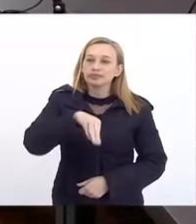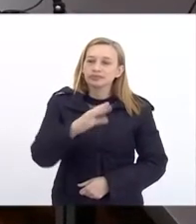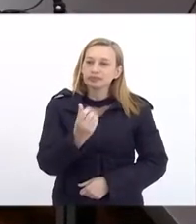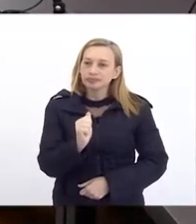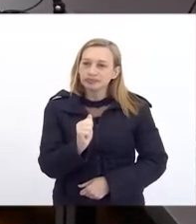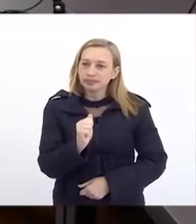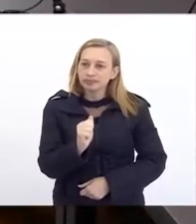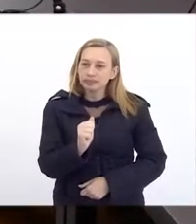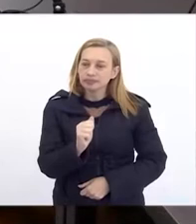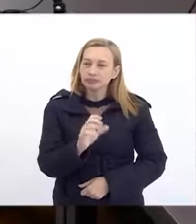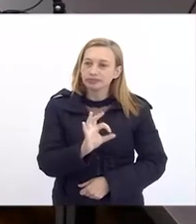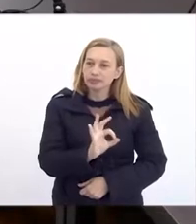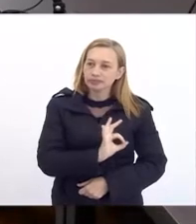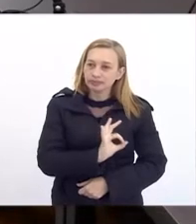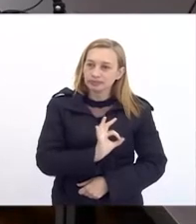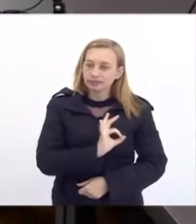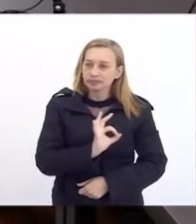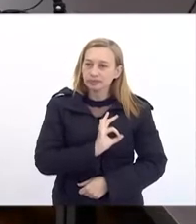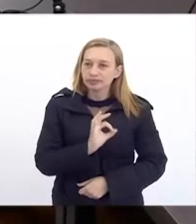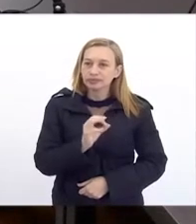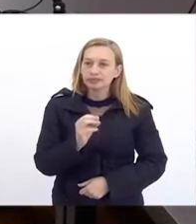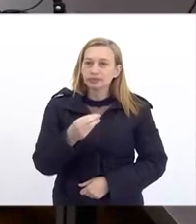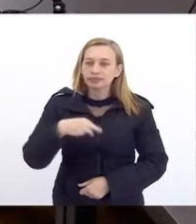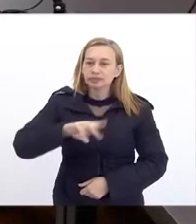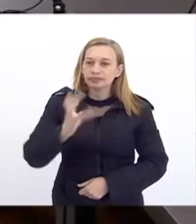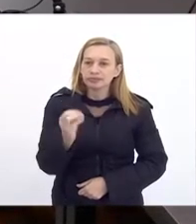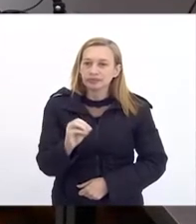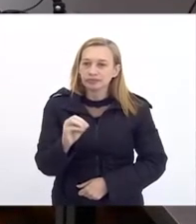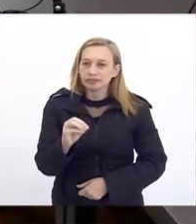Rocha, Marcelo Cabeleireiro,